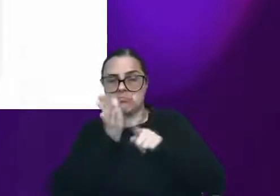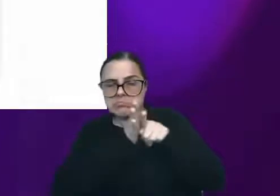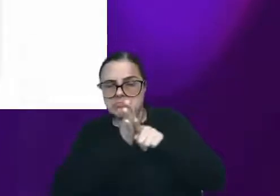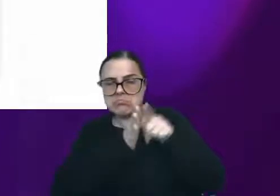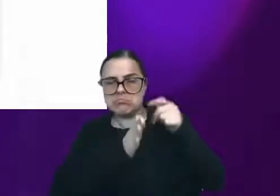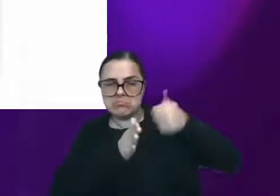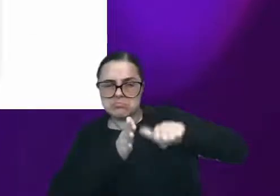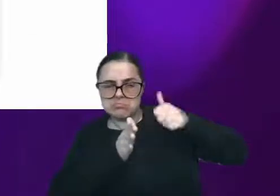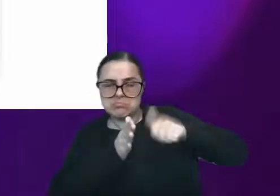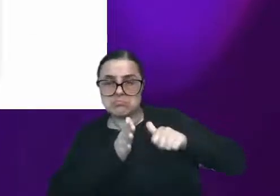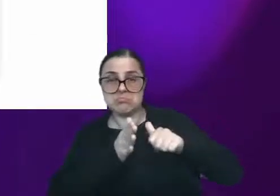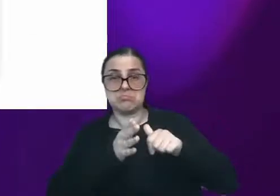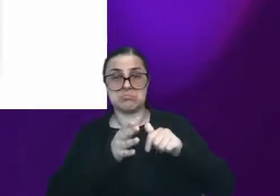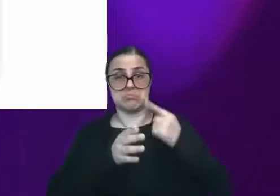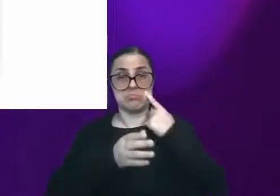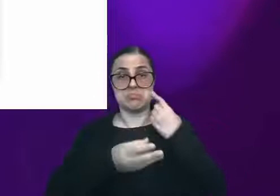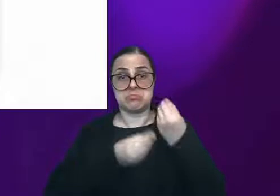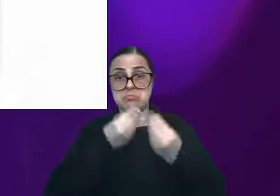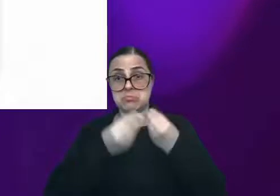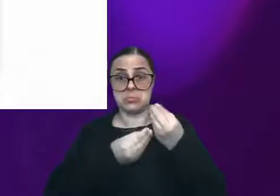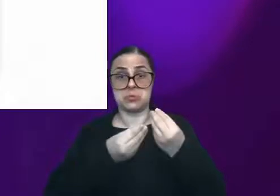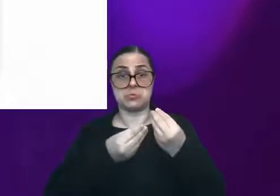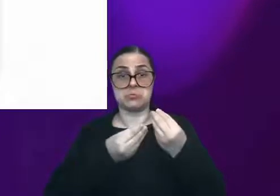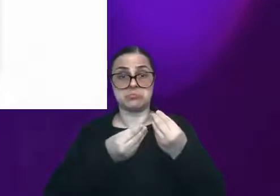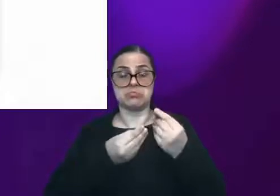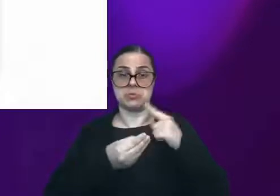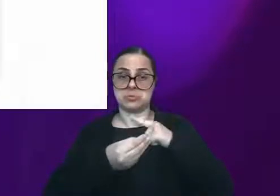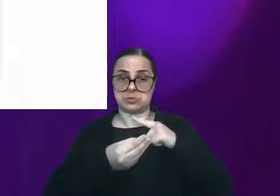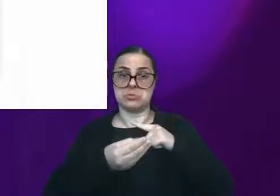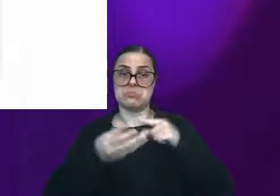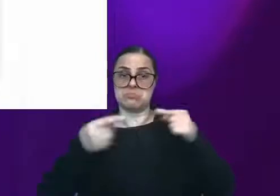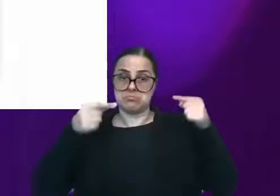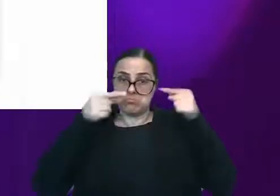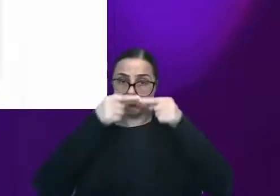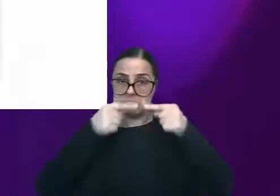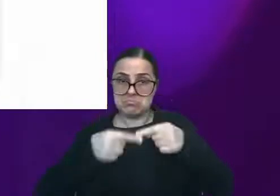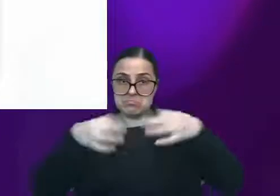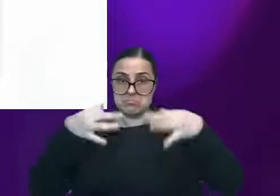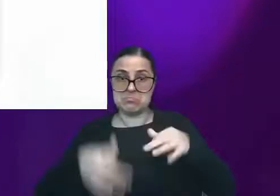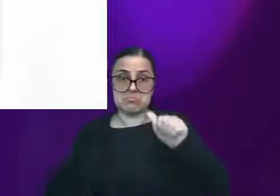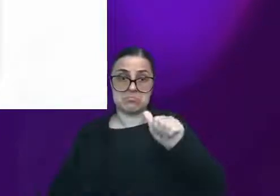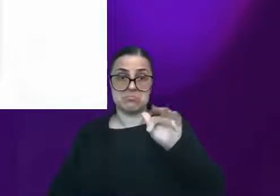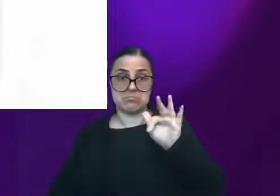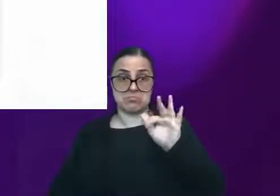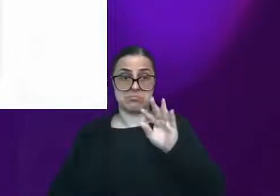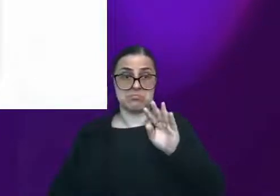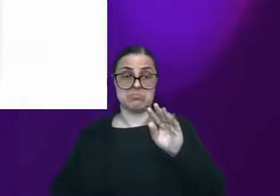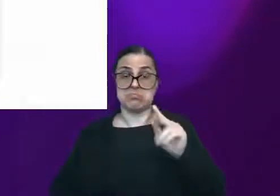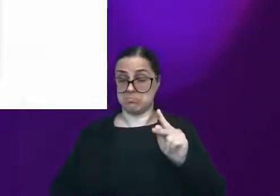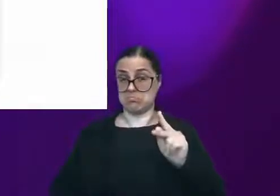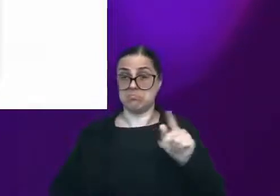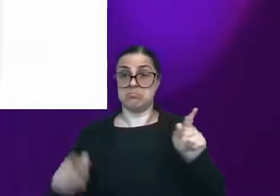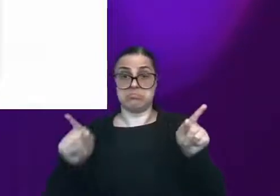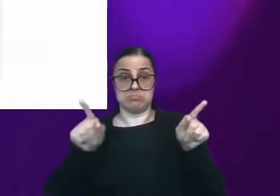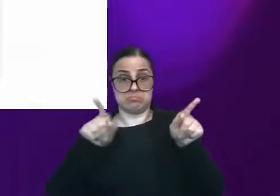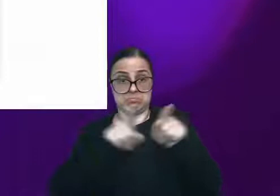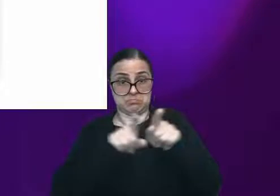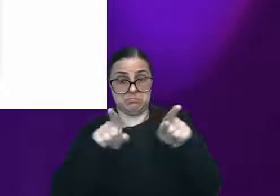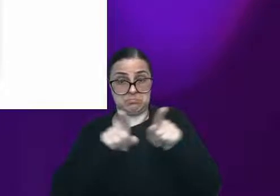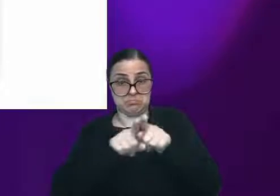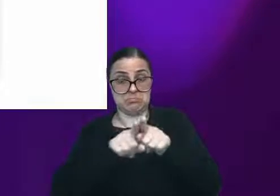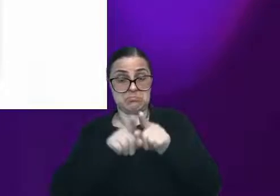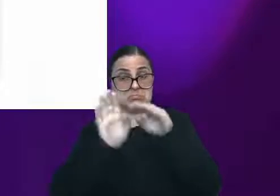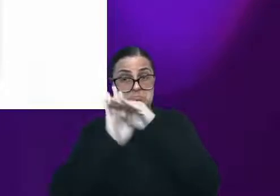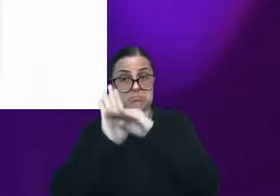a lei prevê. Então, num primeiro momento, você tem a confirmação do nódulo de hepatocarcinoma, ele entra na lista com 20